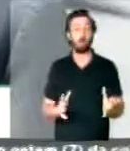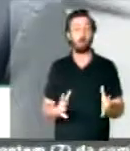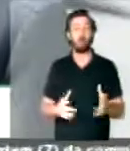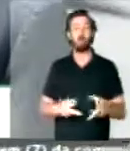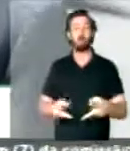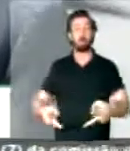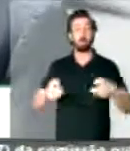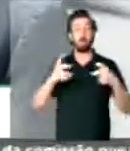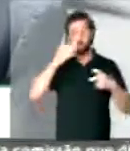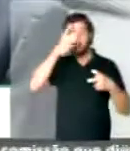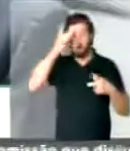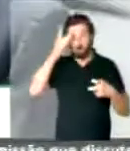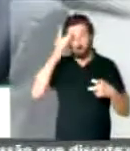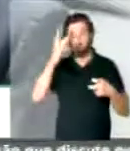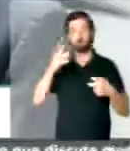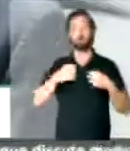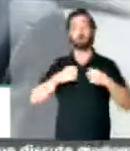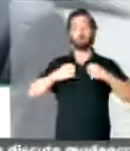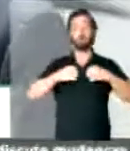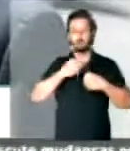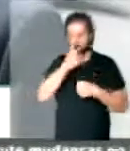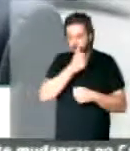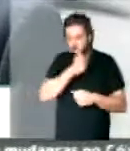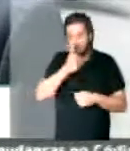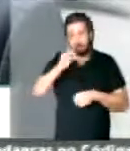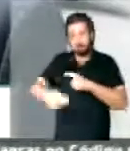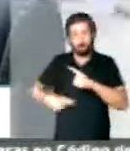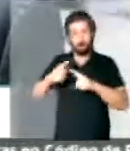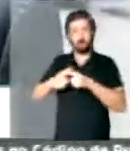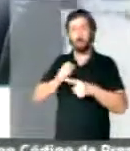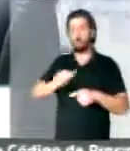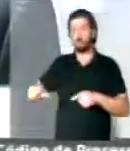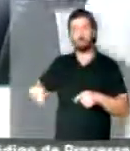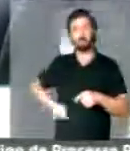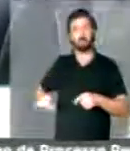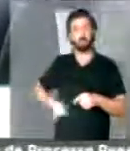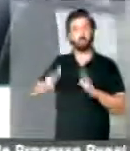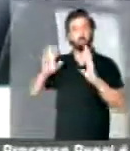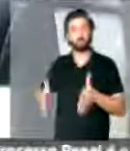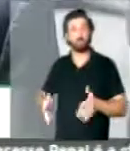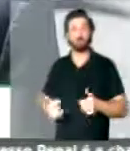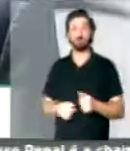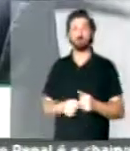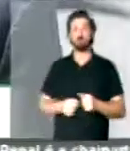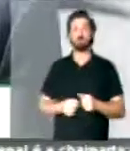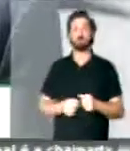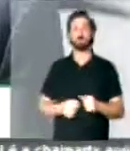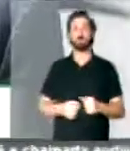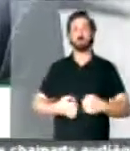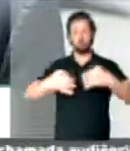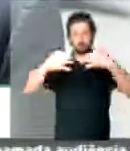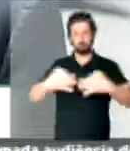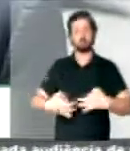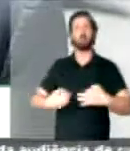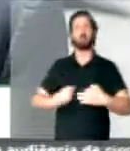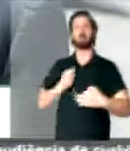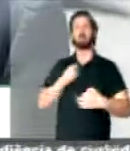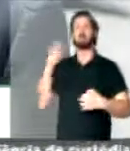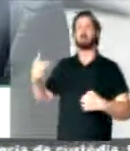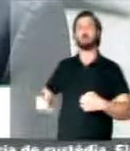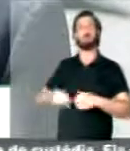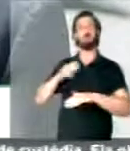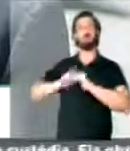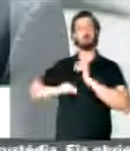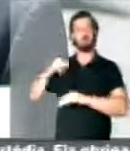cobrar dessas pessoas maior sacrifício do que já estão dando. Digna é a sua profissão e